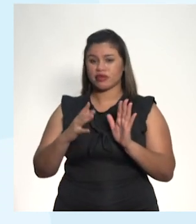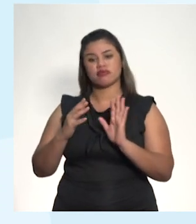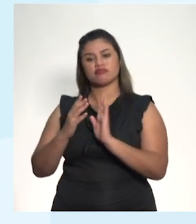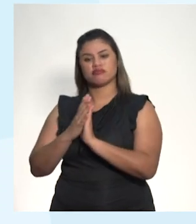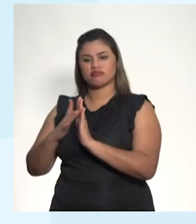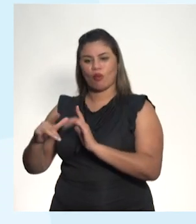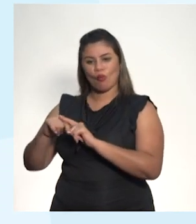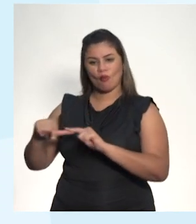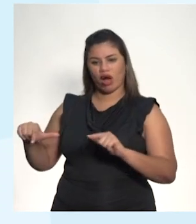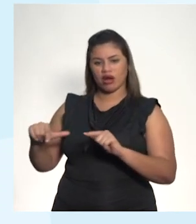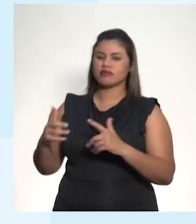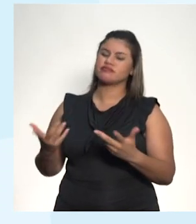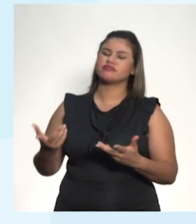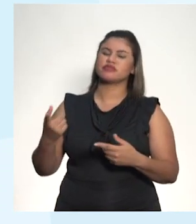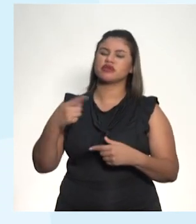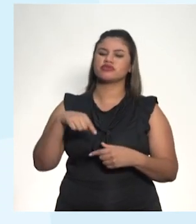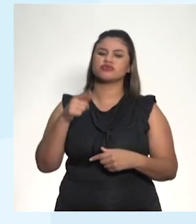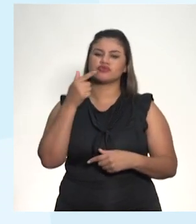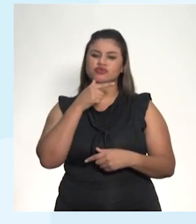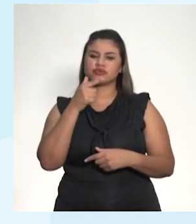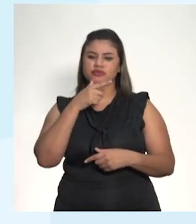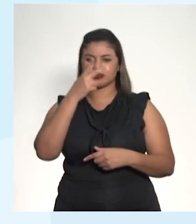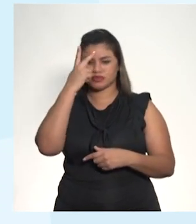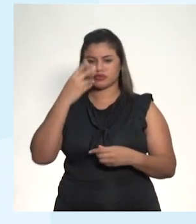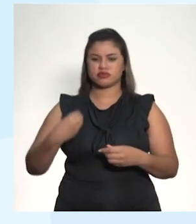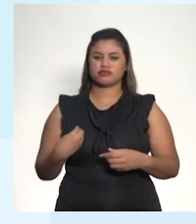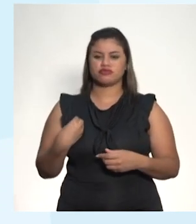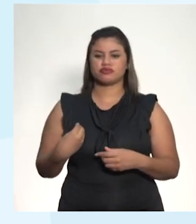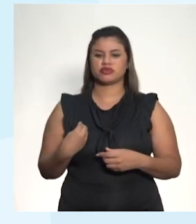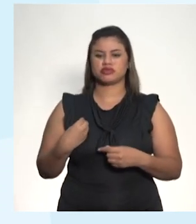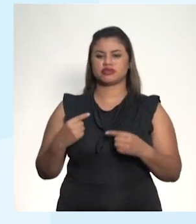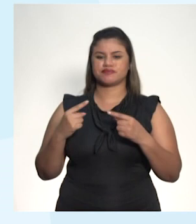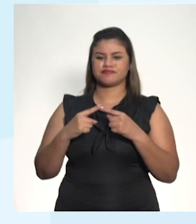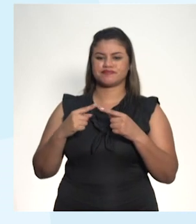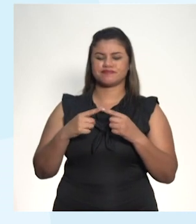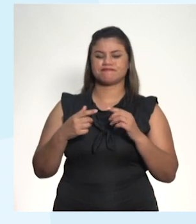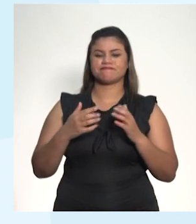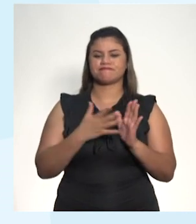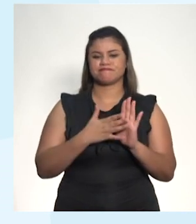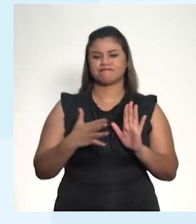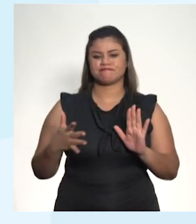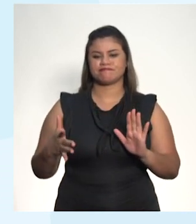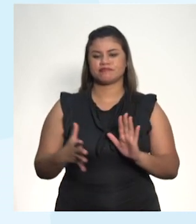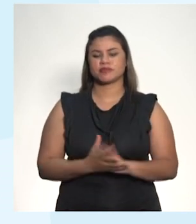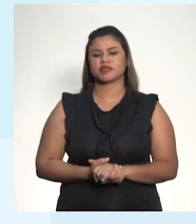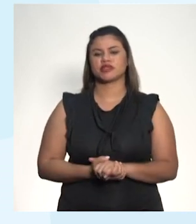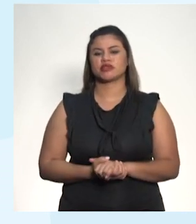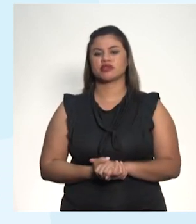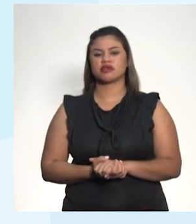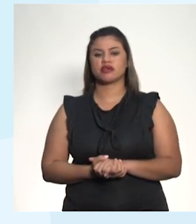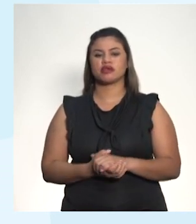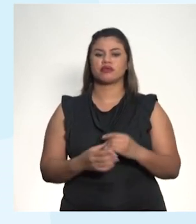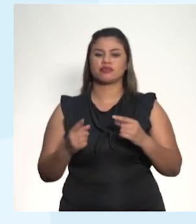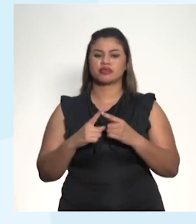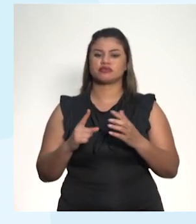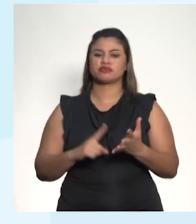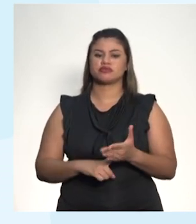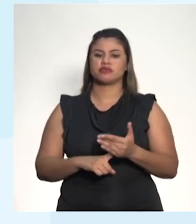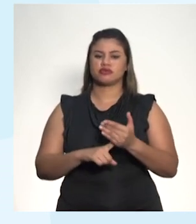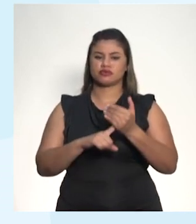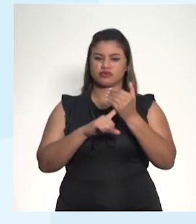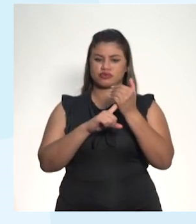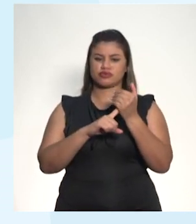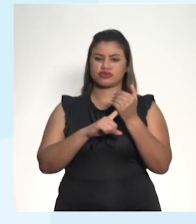a gente tem que garantir que essas pessoas consigam viver bem nesse período. O fomento tecnológico, que é justamente, né,